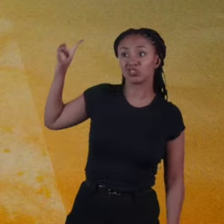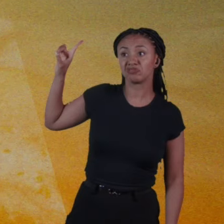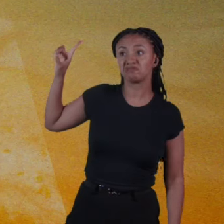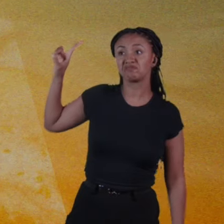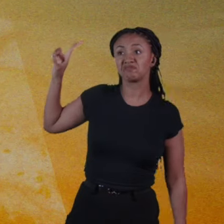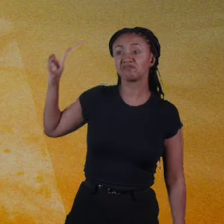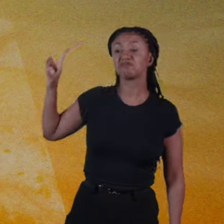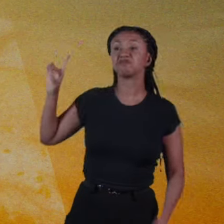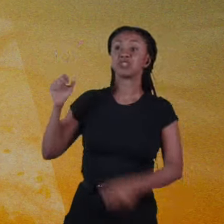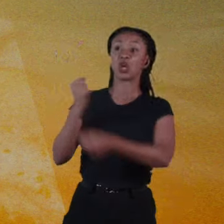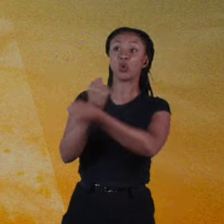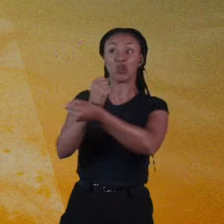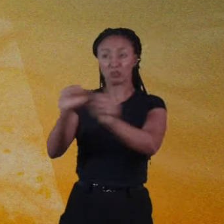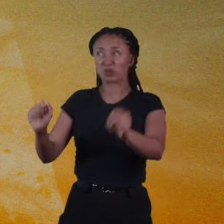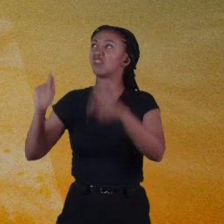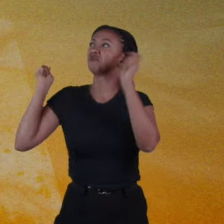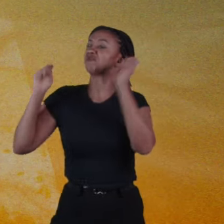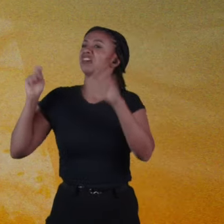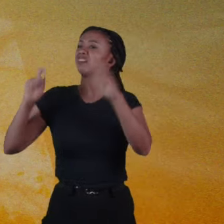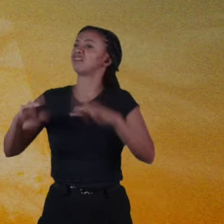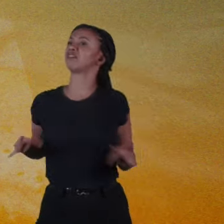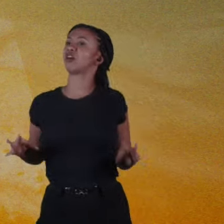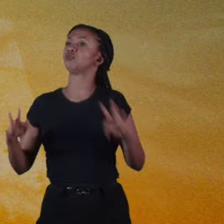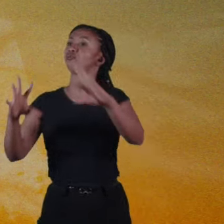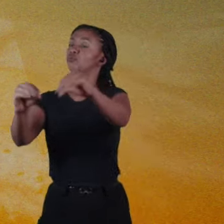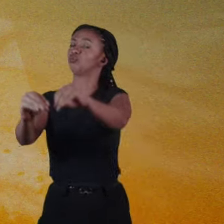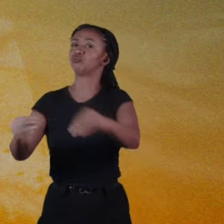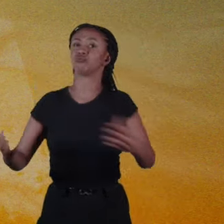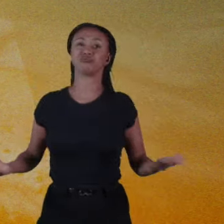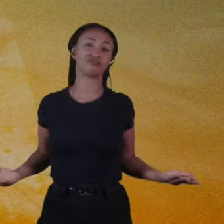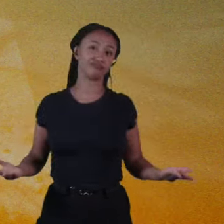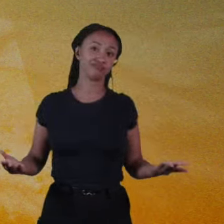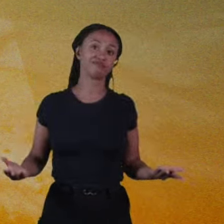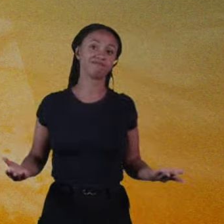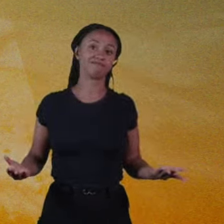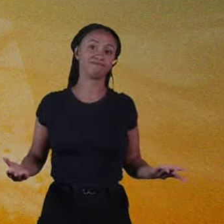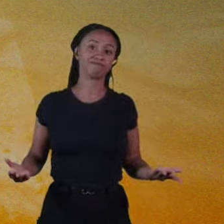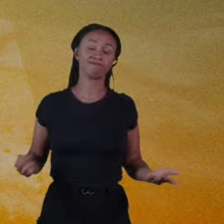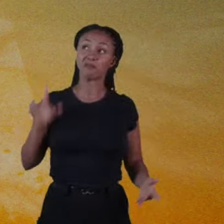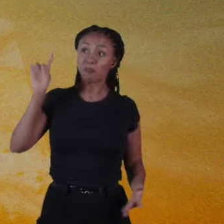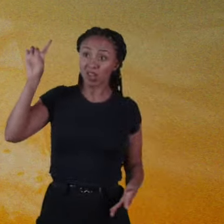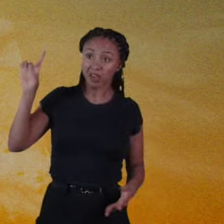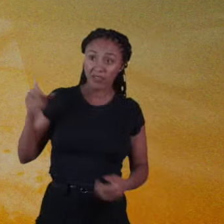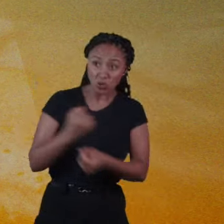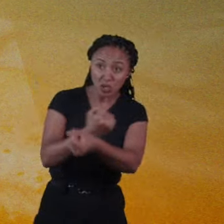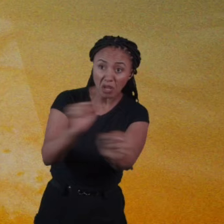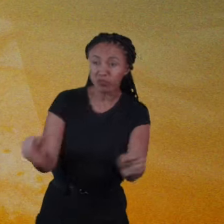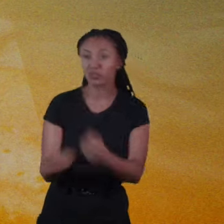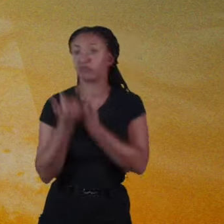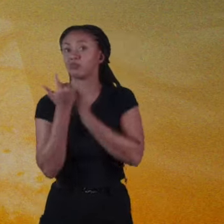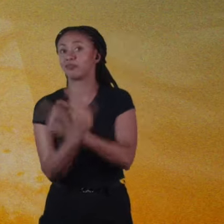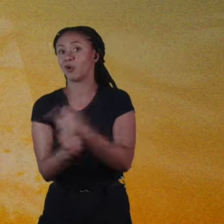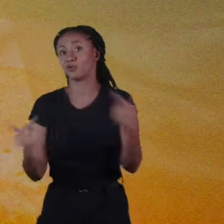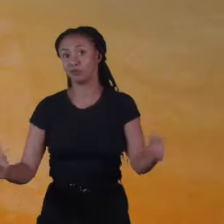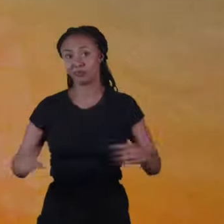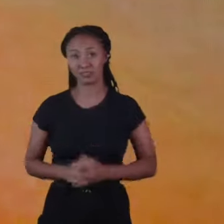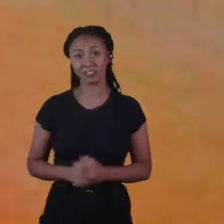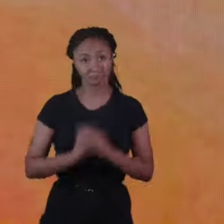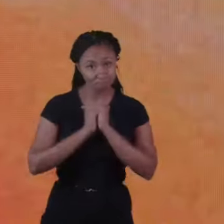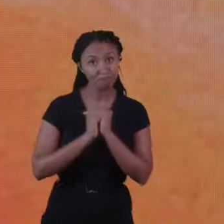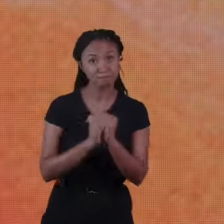contudo não para Deus, porque para Deus tudo é possível.